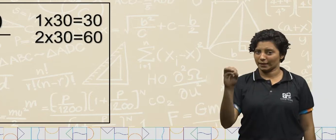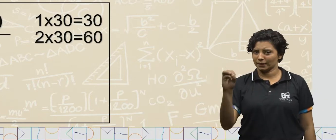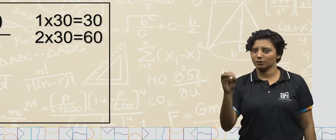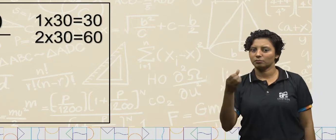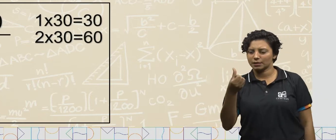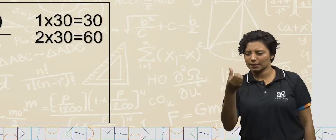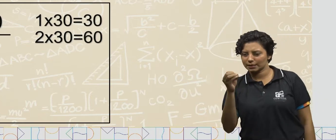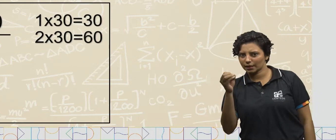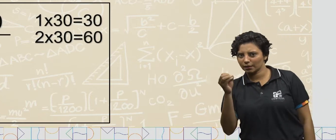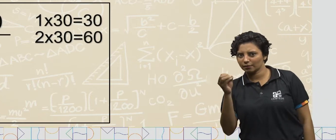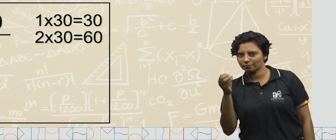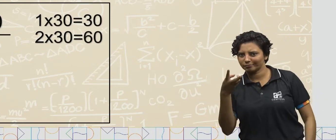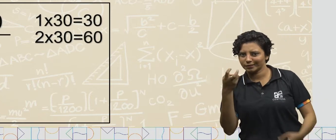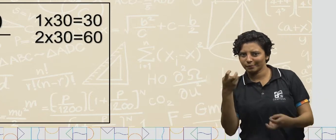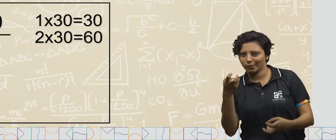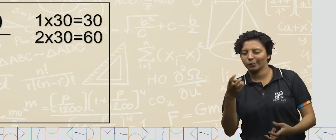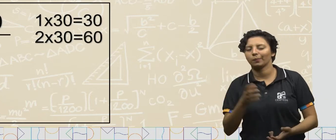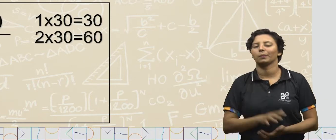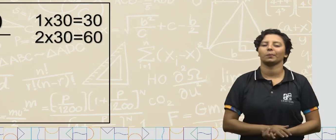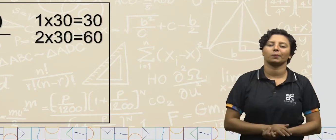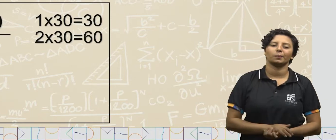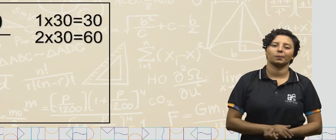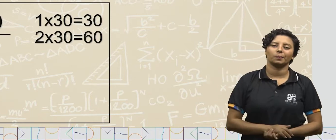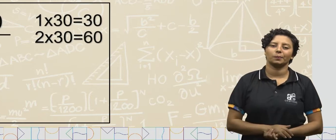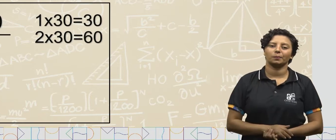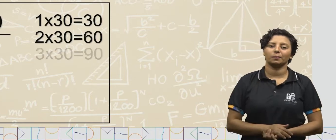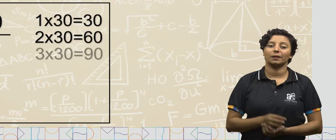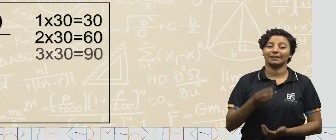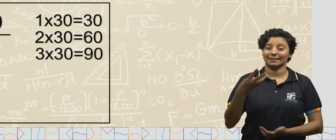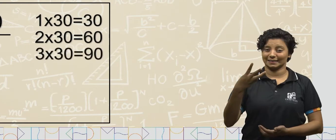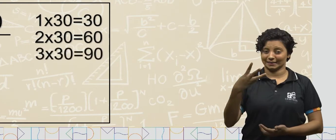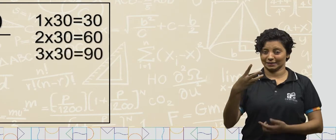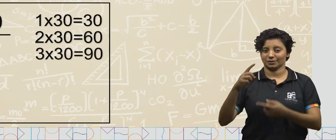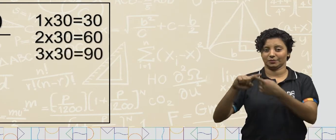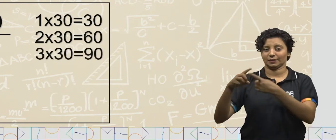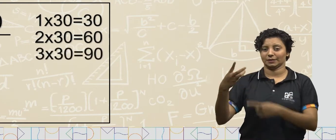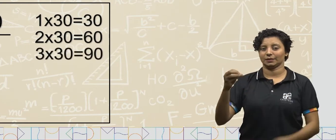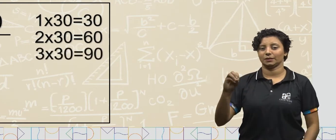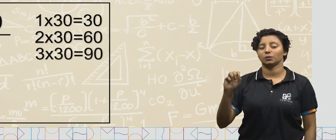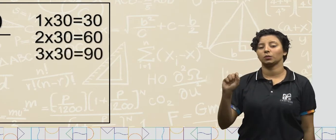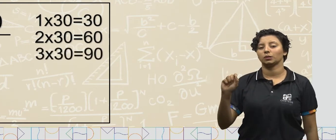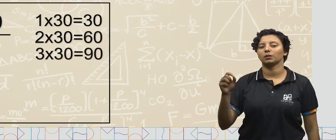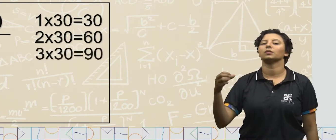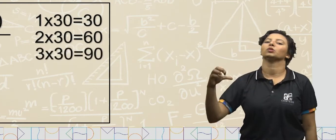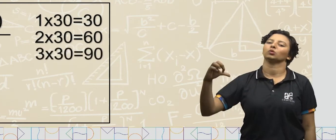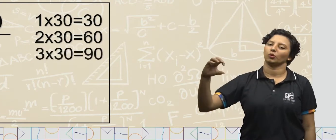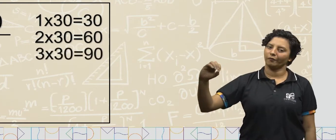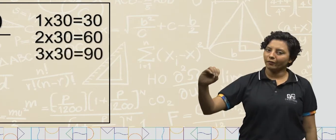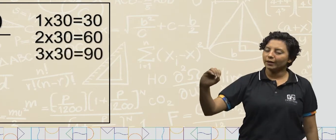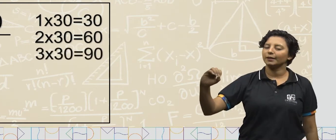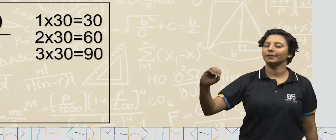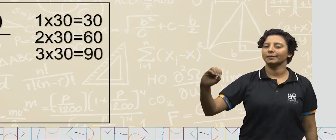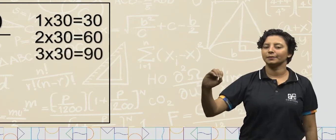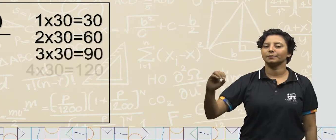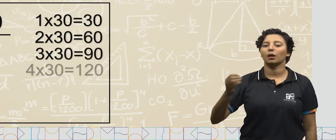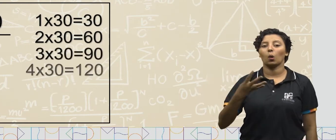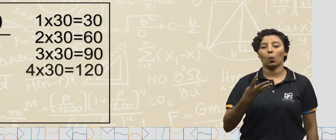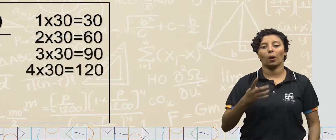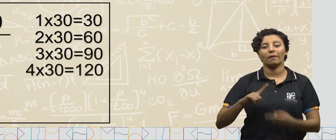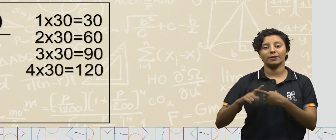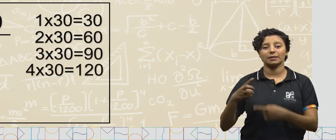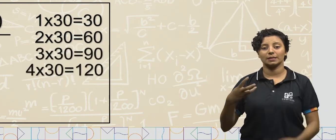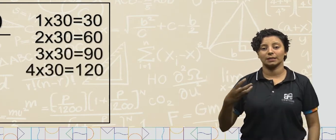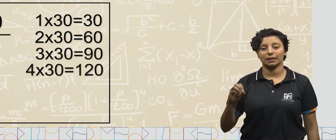percebeu? Vamos continuar. 3 vezes 30 é igual a 90. 4